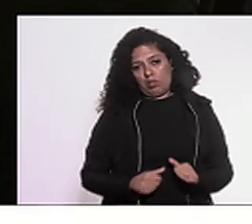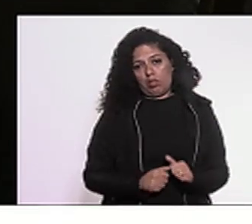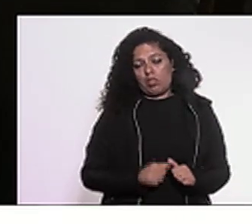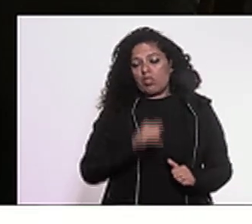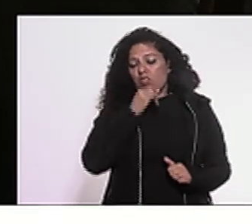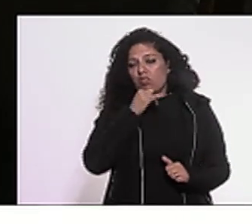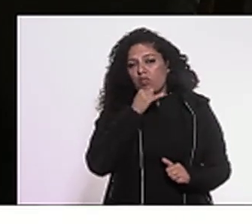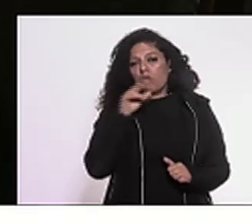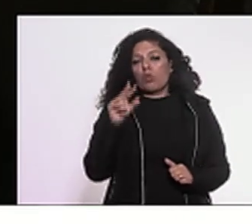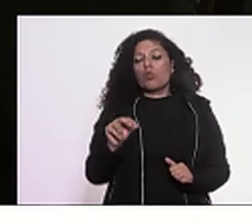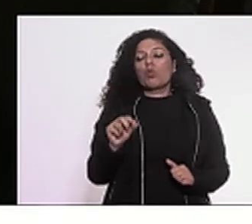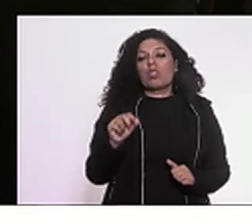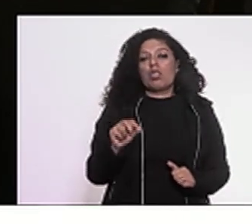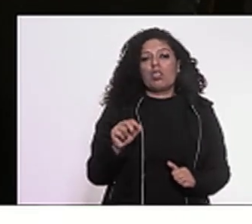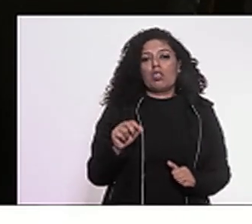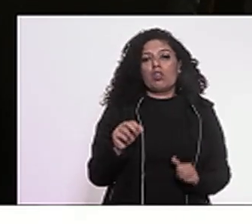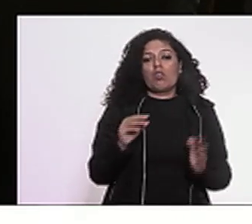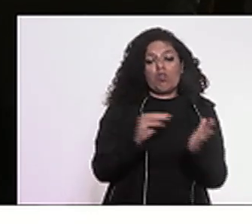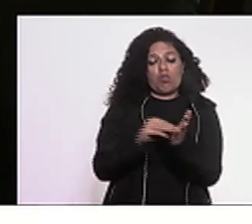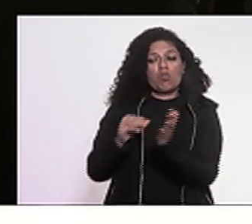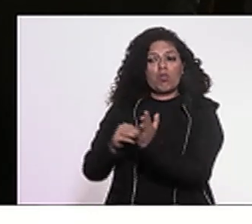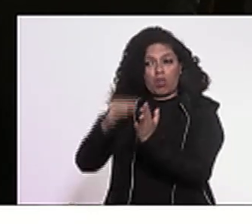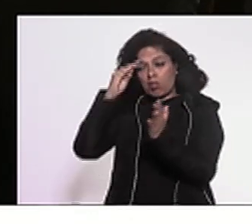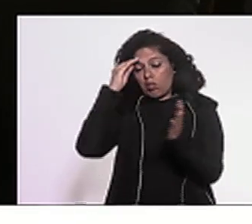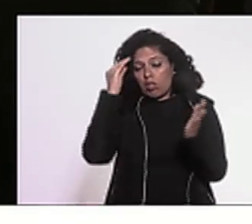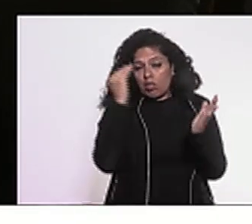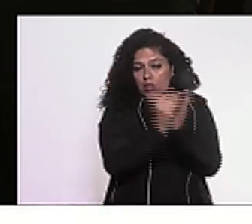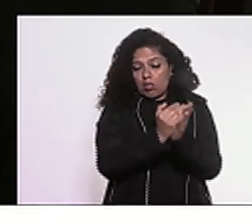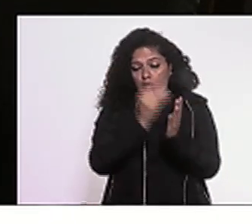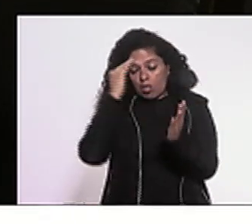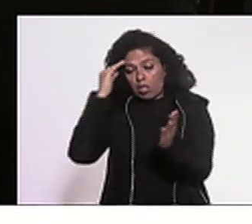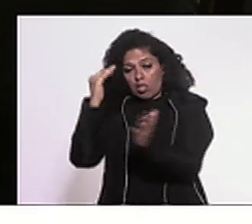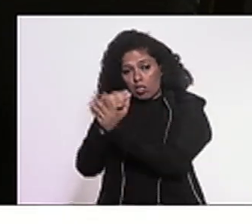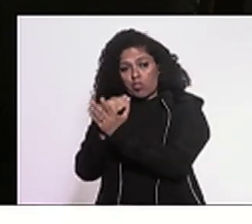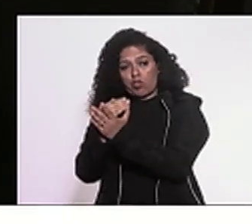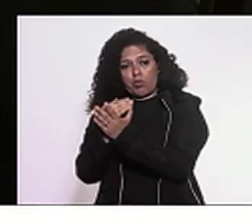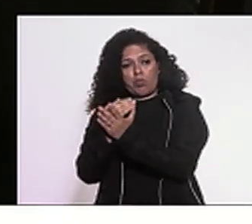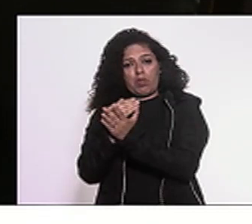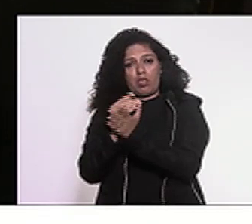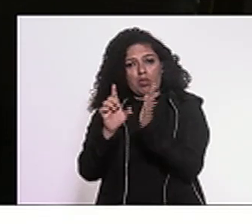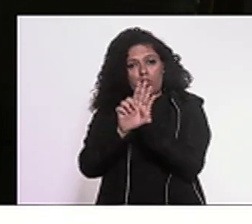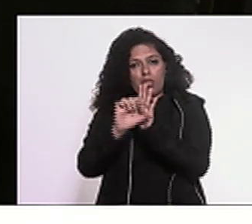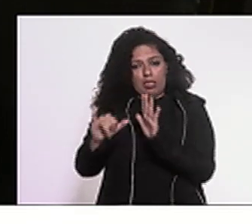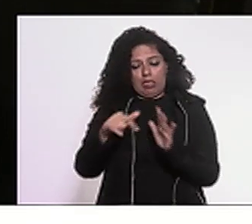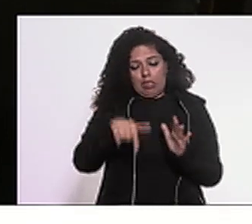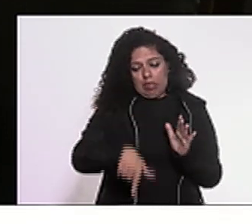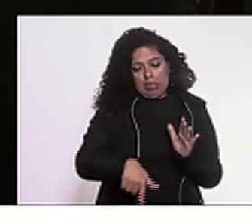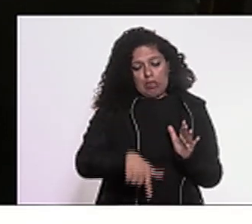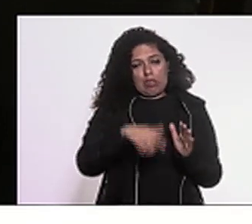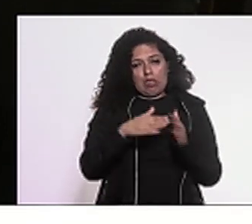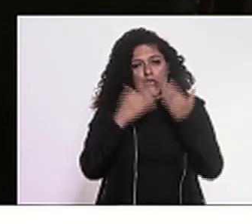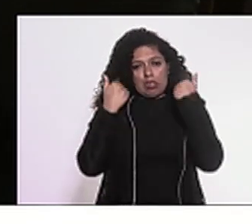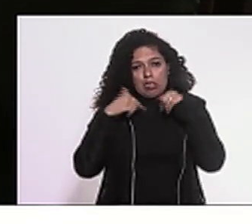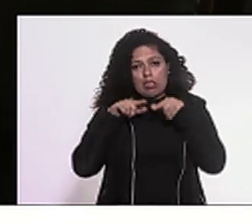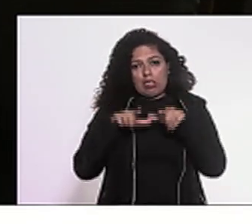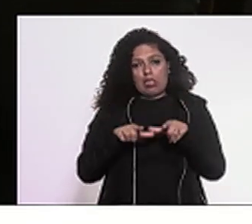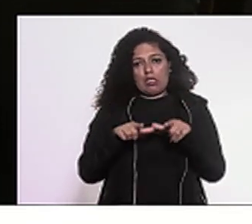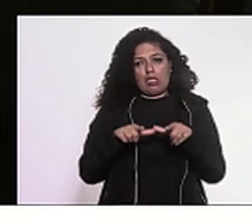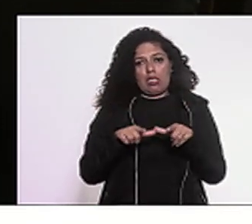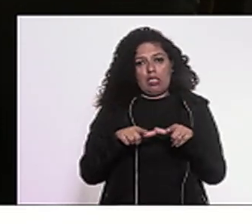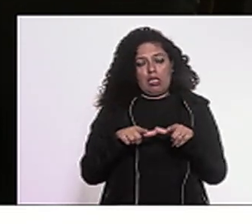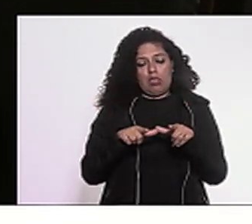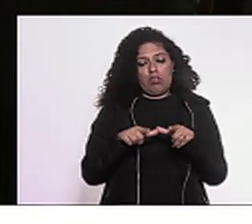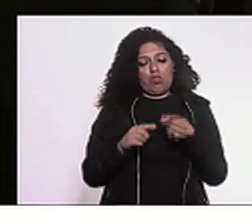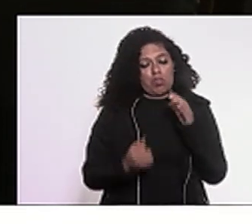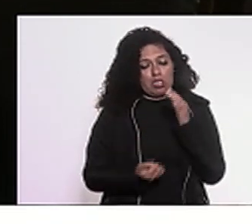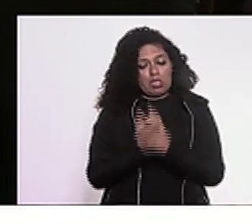constitucional, né, em todos os sistemas, dentro da própria Casa Legislativa, ele não é respeitado. Aqui se cria lei, cria